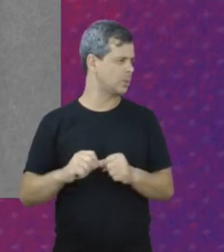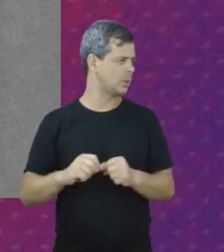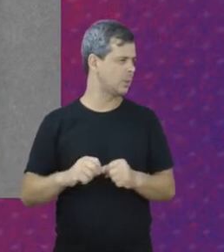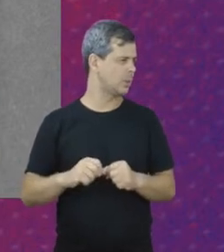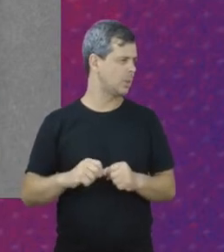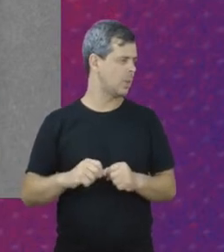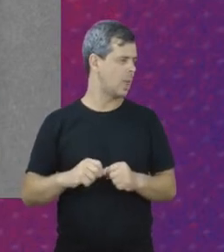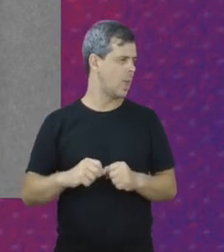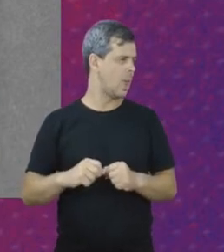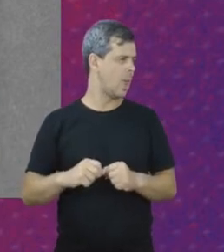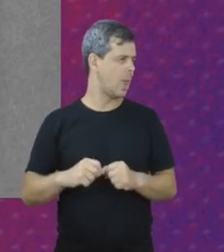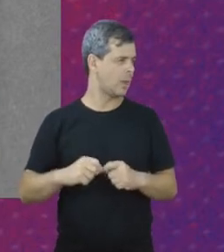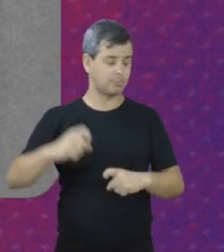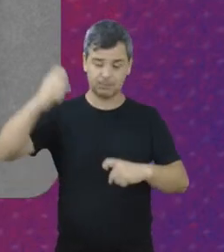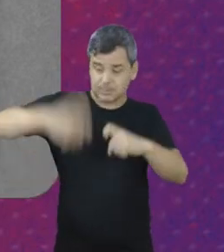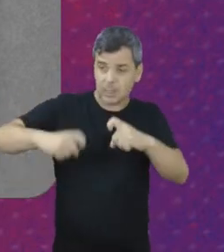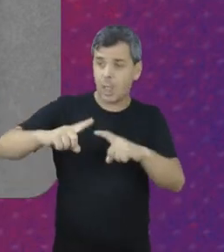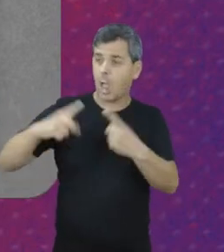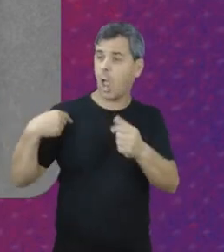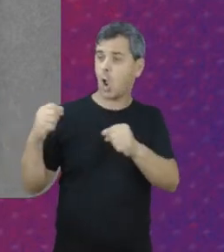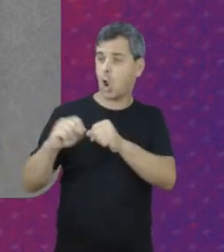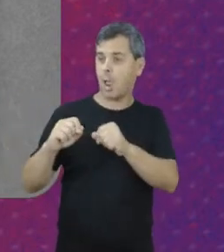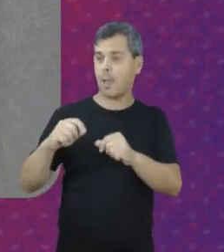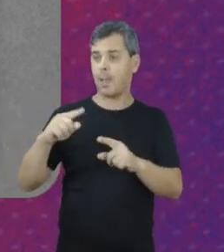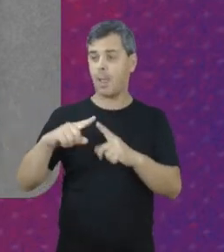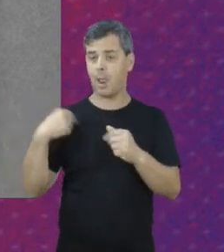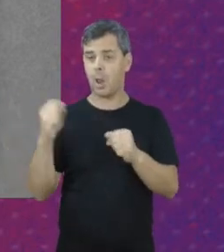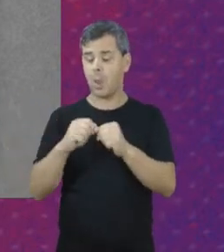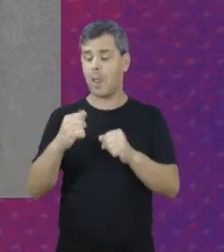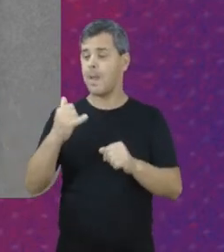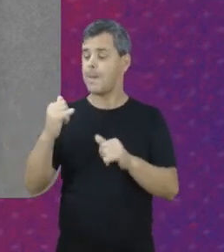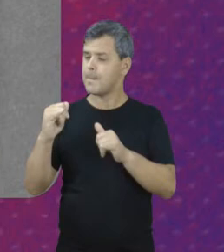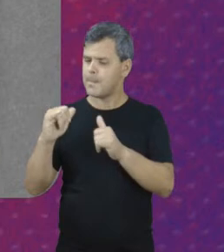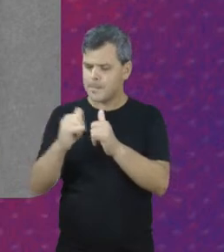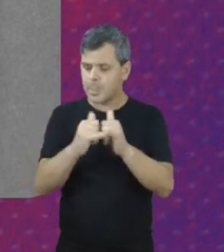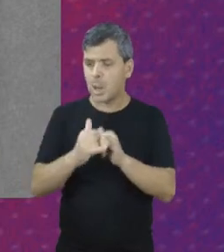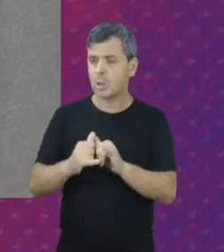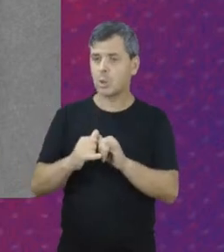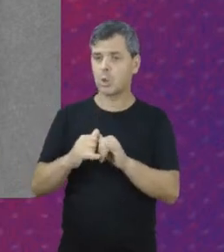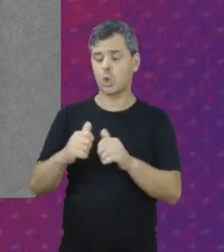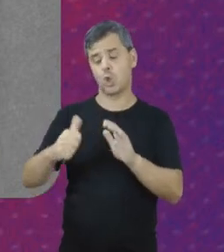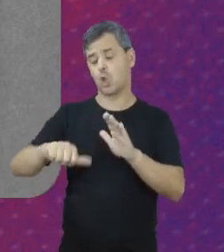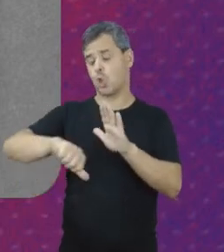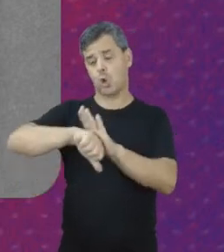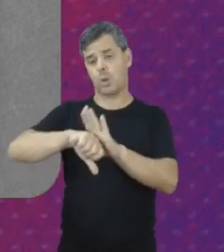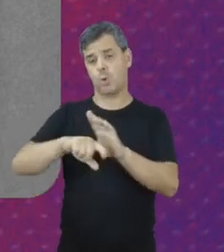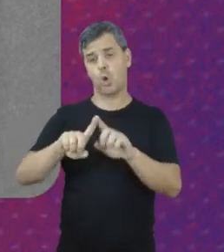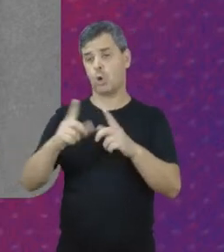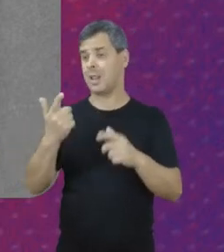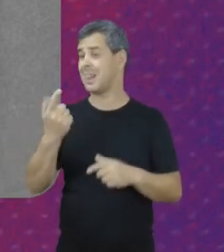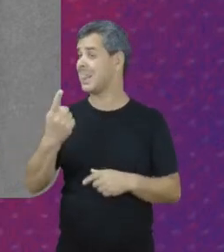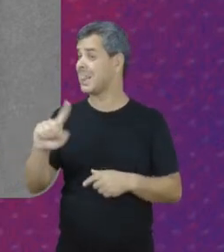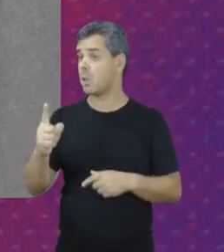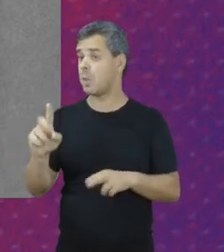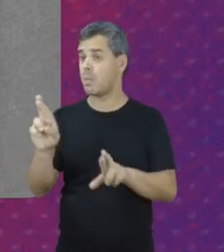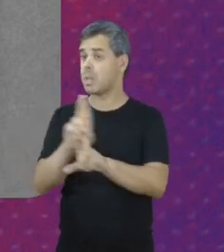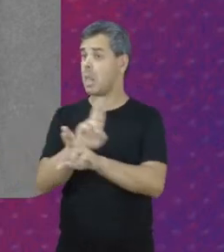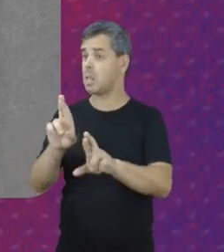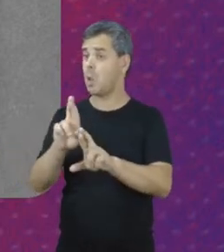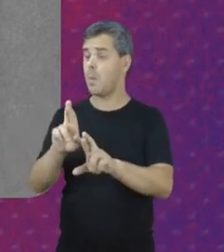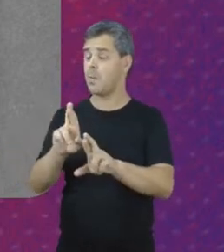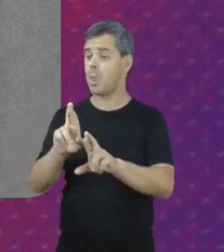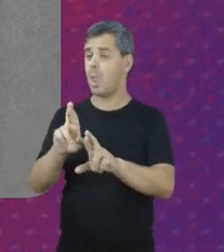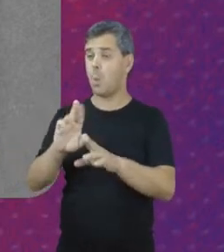casar lá na frente, os estupradores eram perdoados do seu crime. Hoje não tem mais essa relação. É